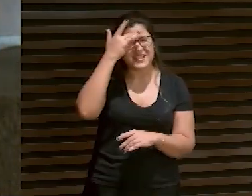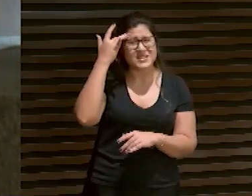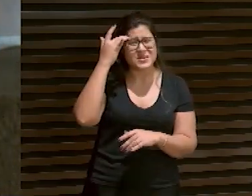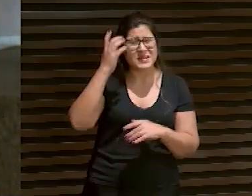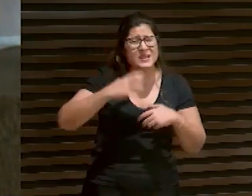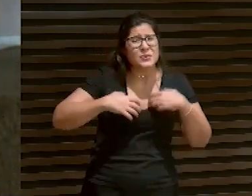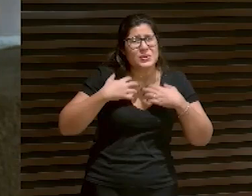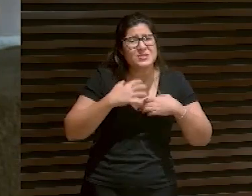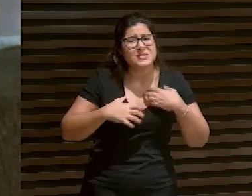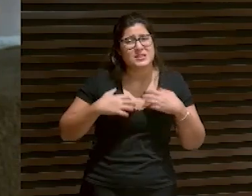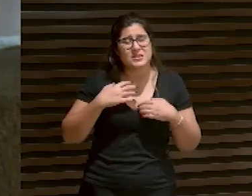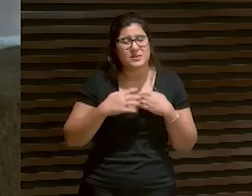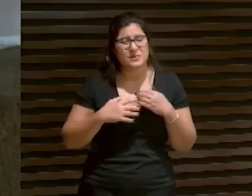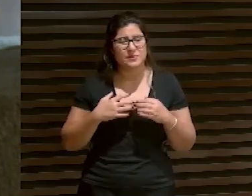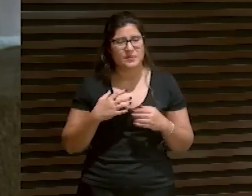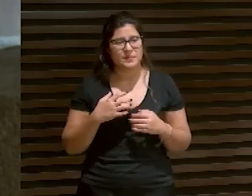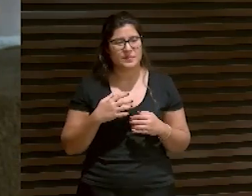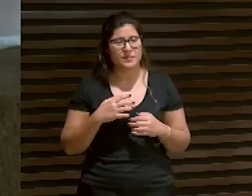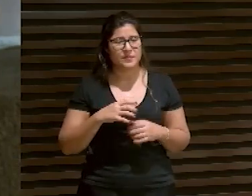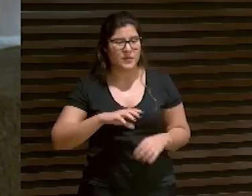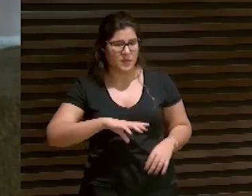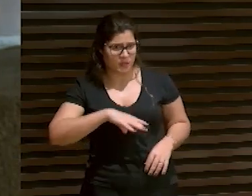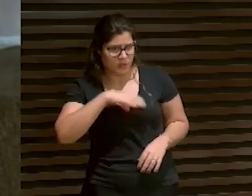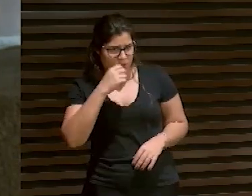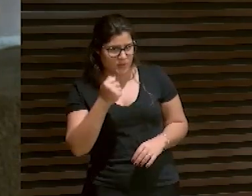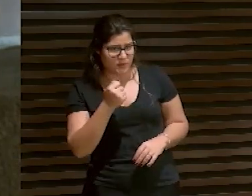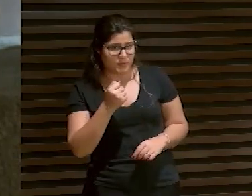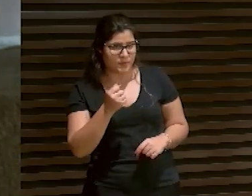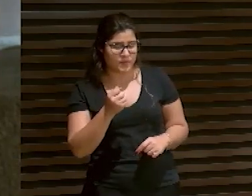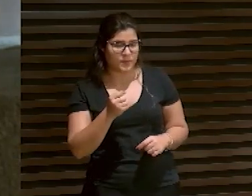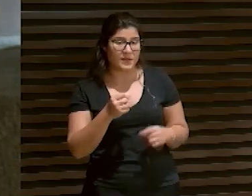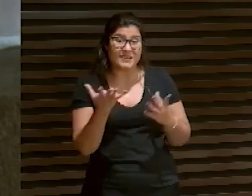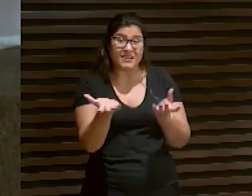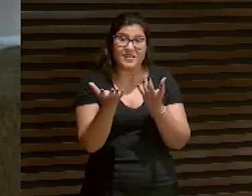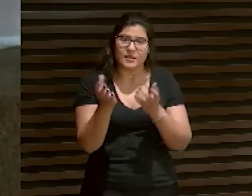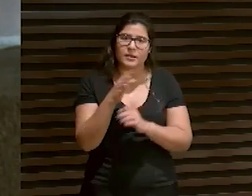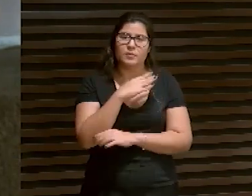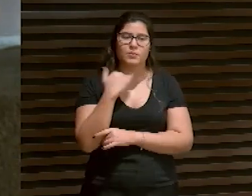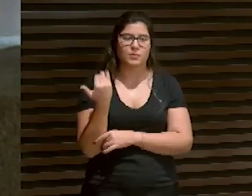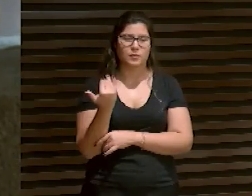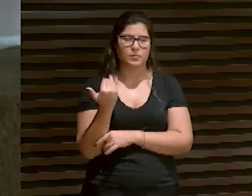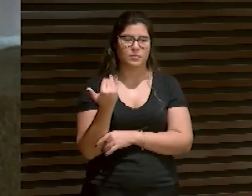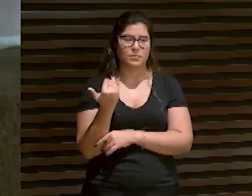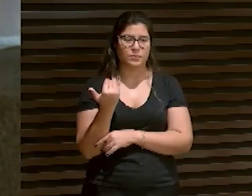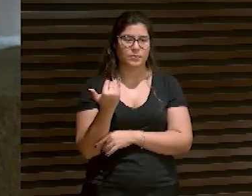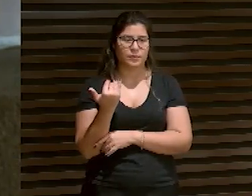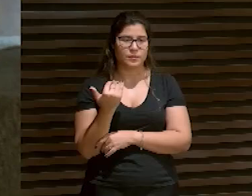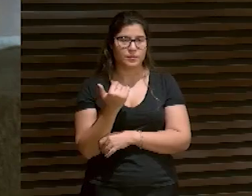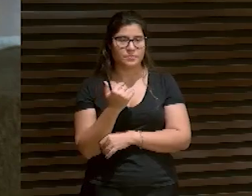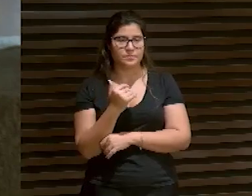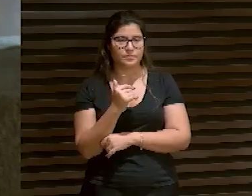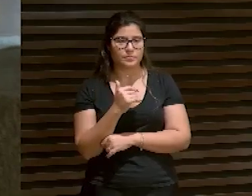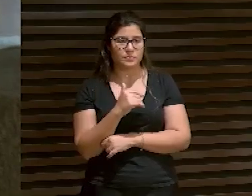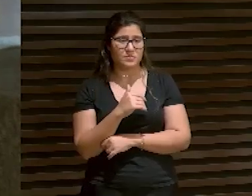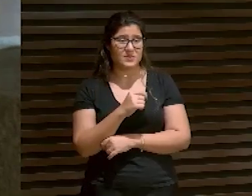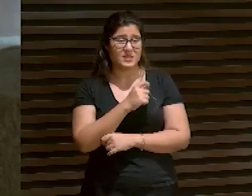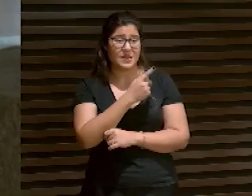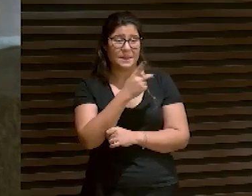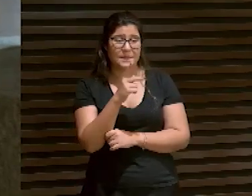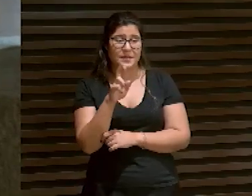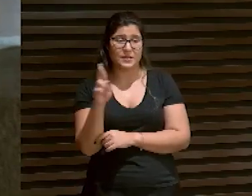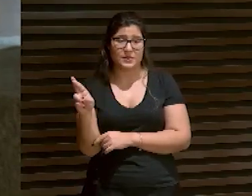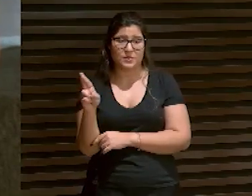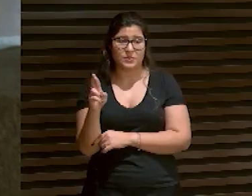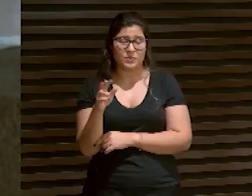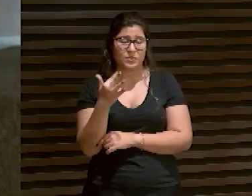conta de alguma coisa, no caso ele está irado, mas alguém que quer morrer. E talvez essa é uma das piores dores que um ser humano pode